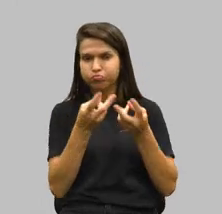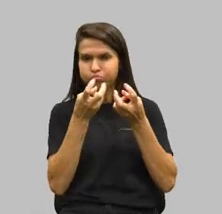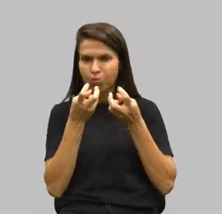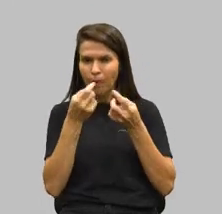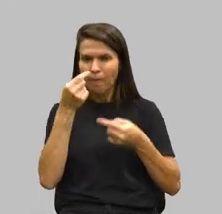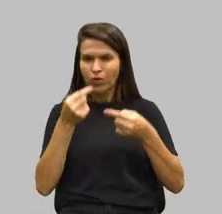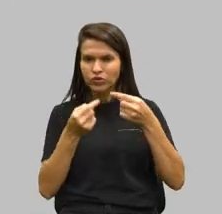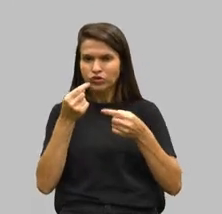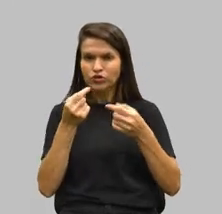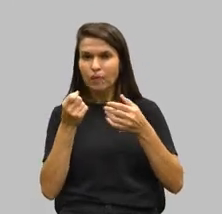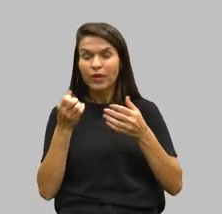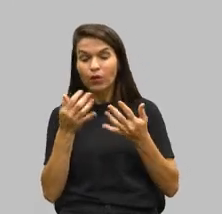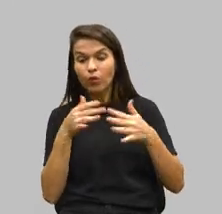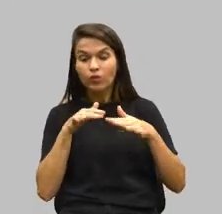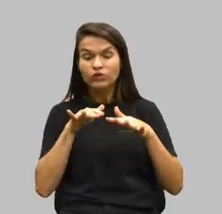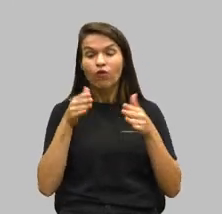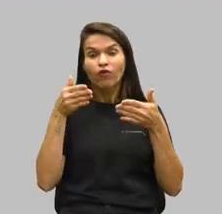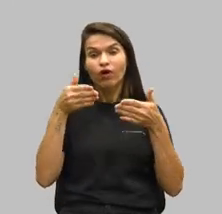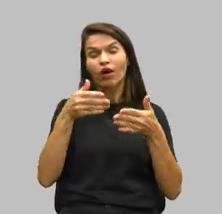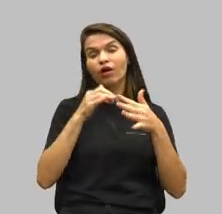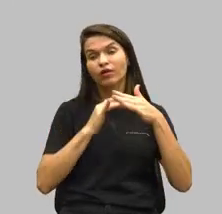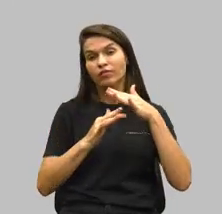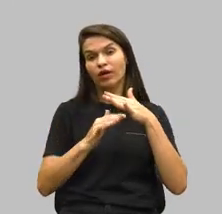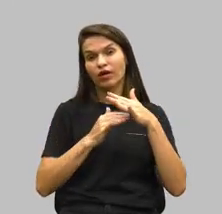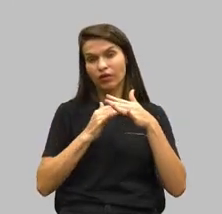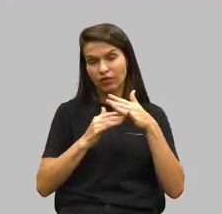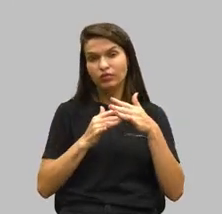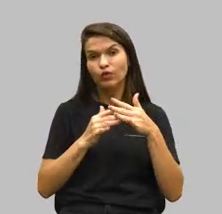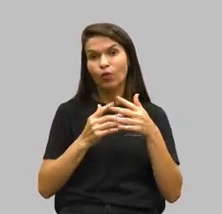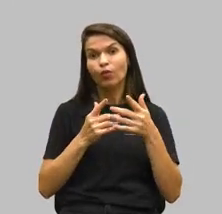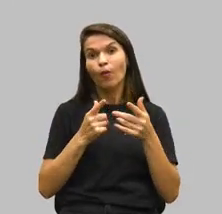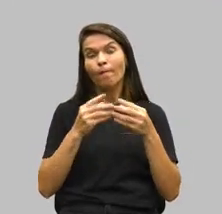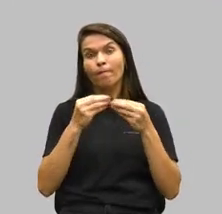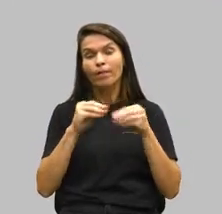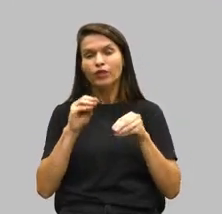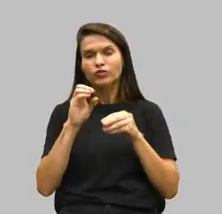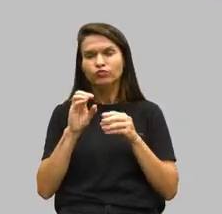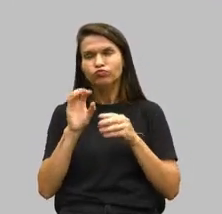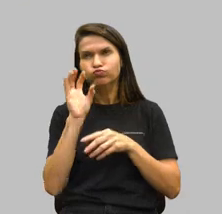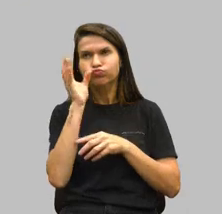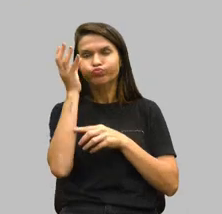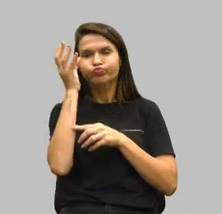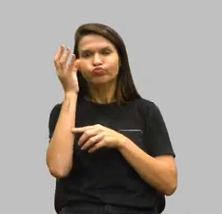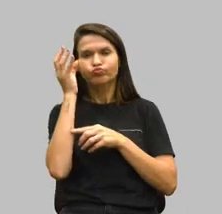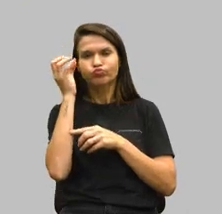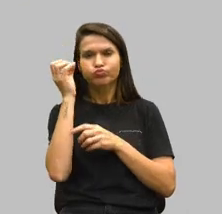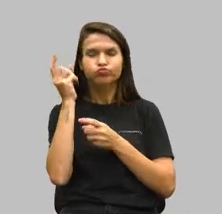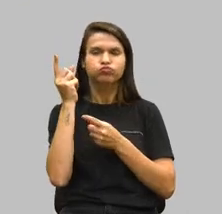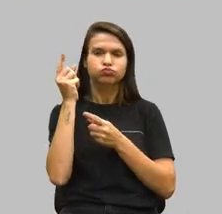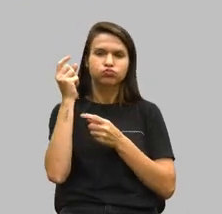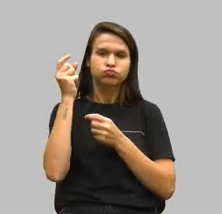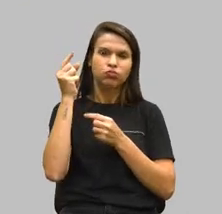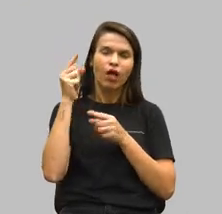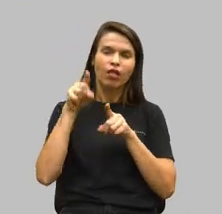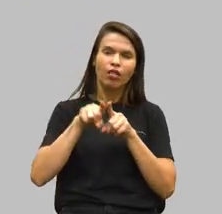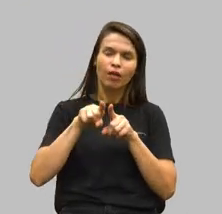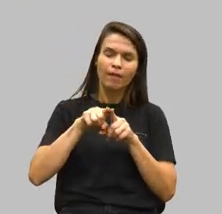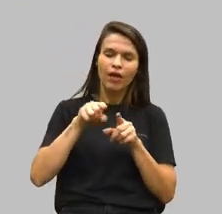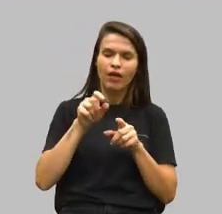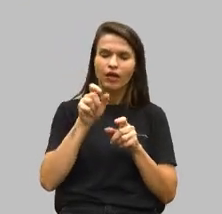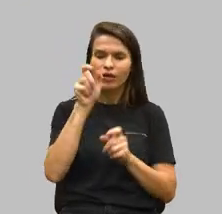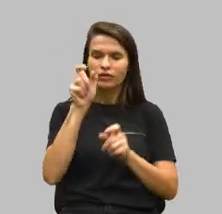para Imigrantes mesmo com a crise climática sabendo que as pessoas vão transitar inclusive dentro do